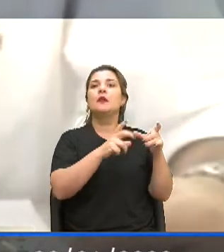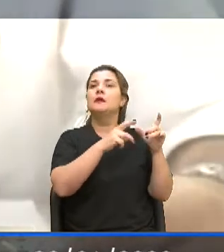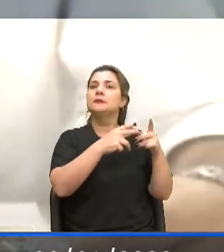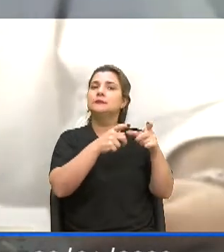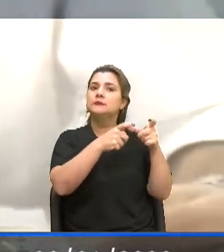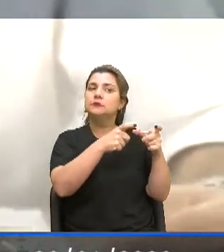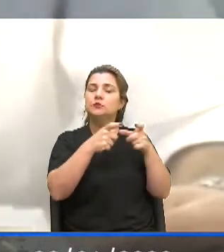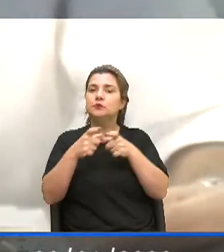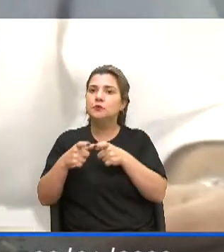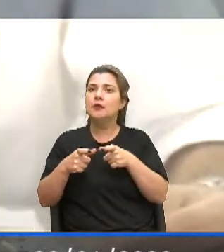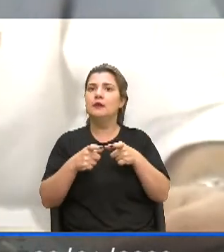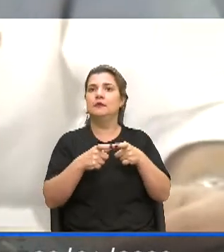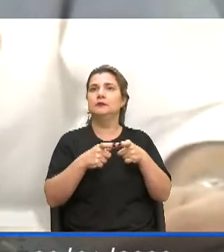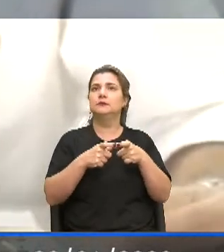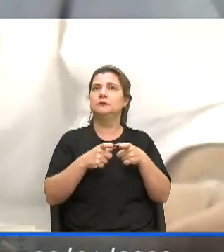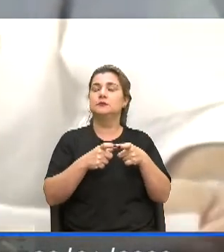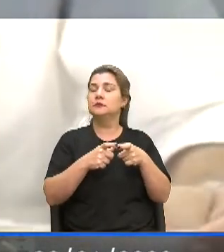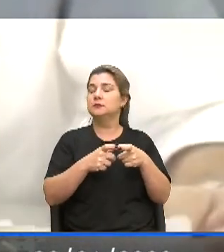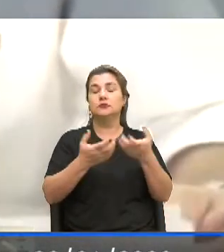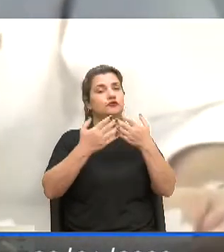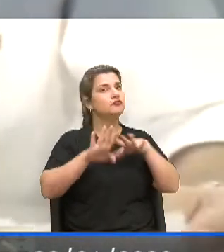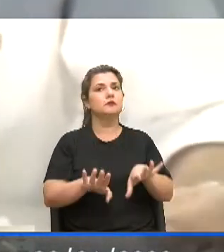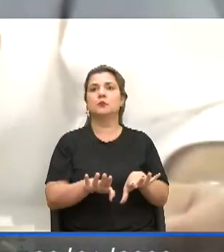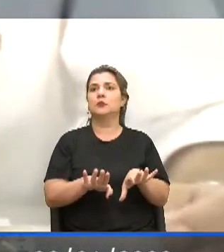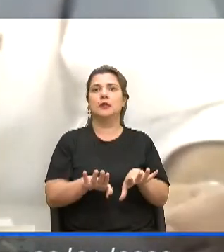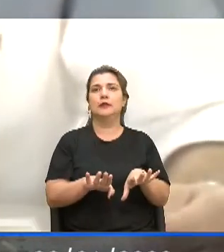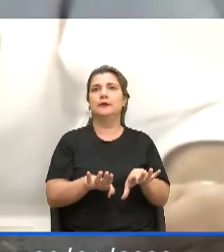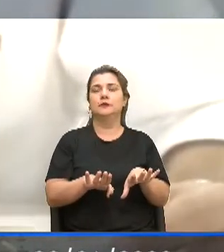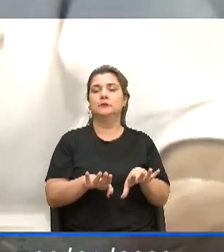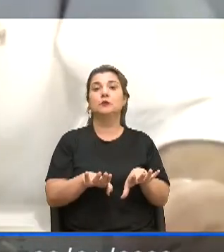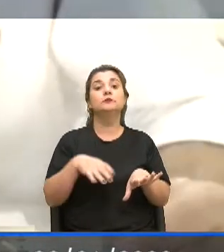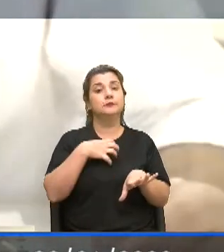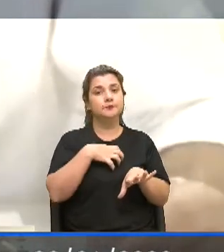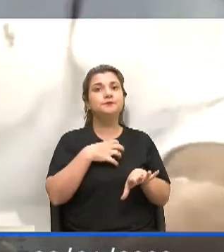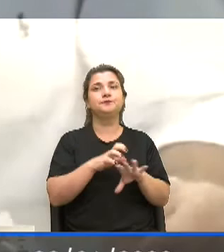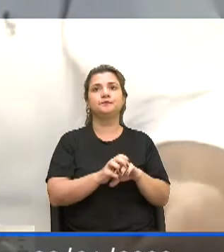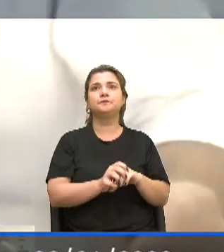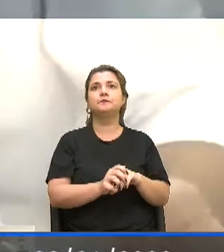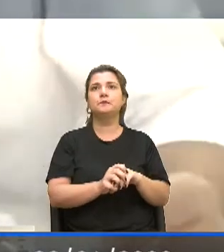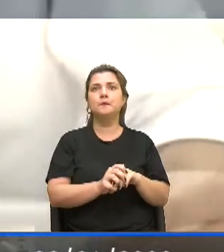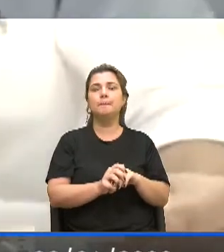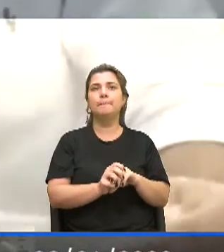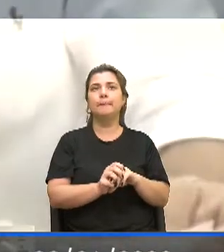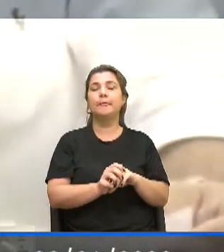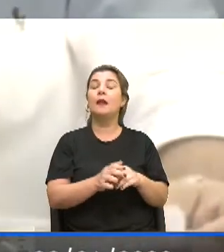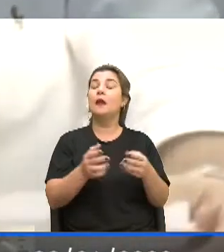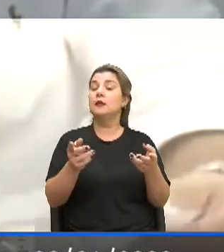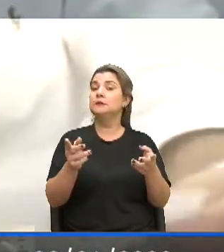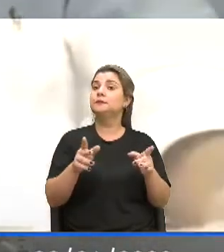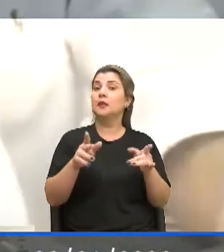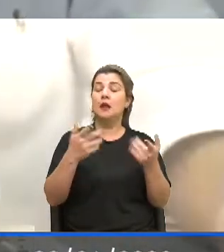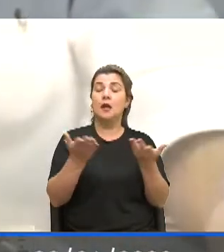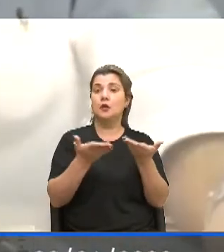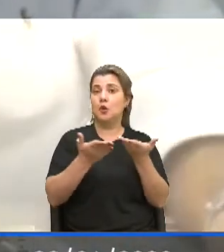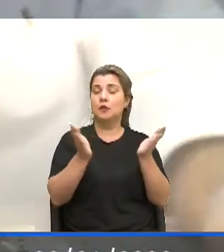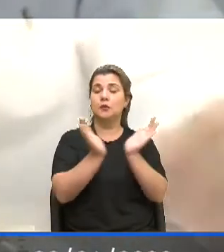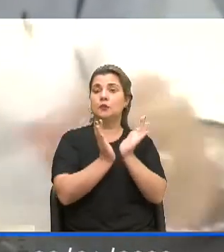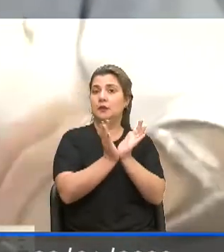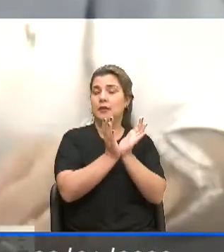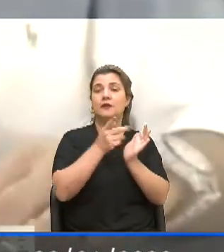posteriori, isso que a gente não quer. Tá? Então, é nesse sentido. A doutora Tânia vai falar aqui da questão das vacinas.